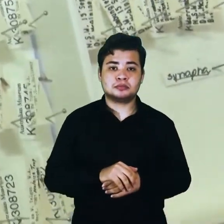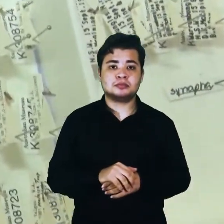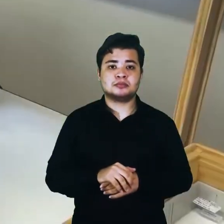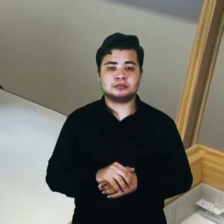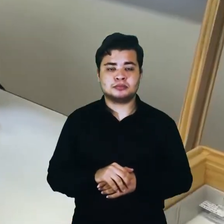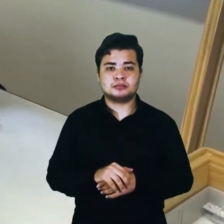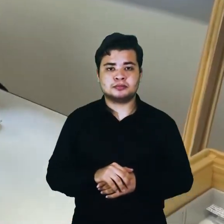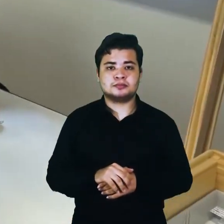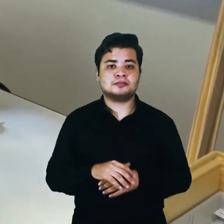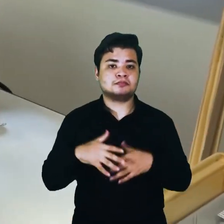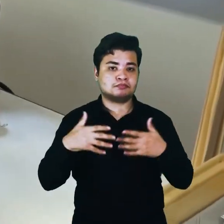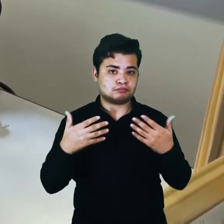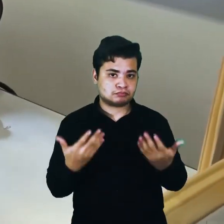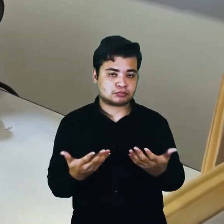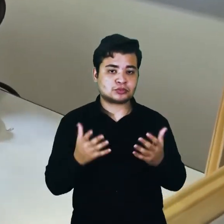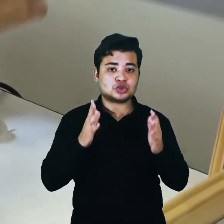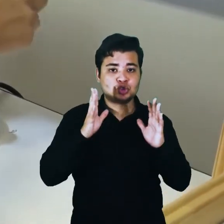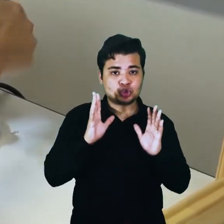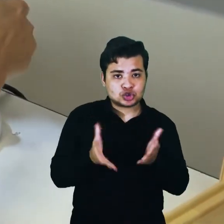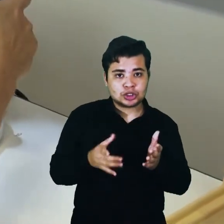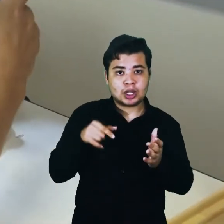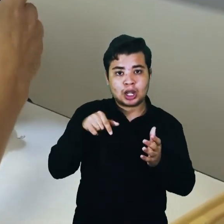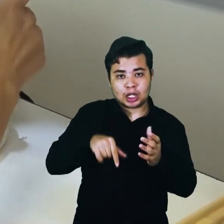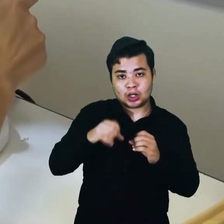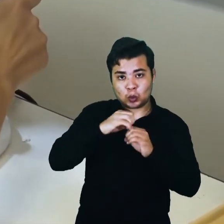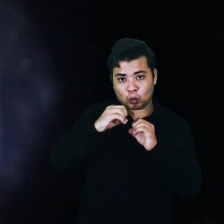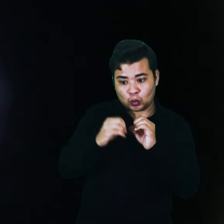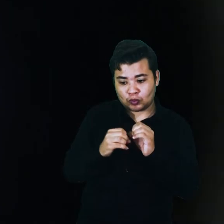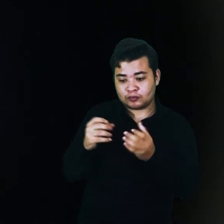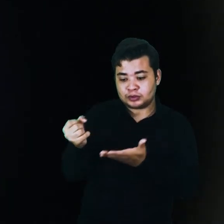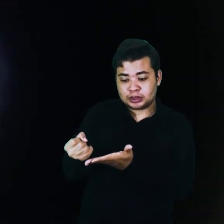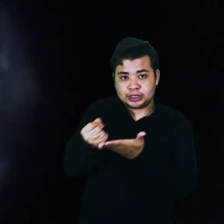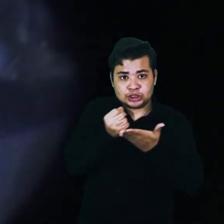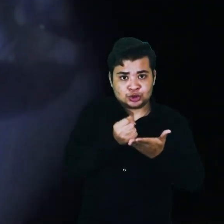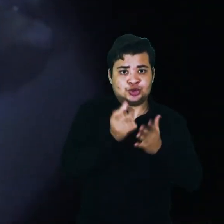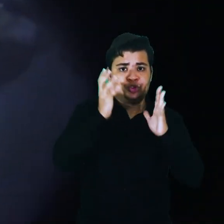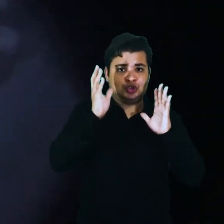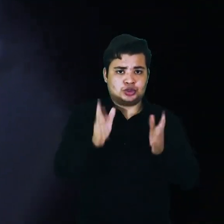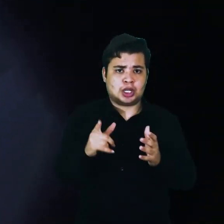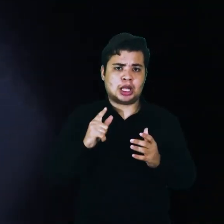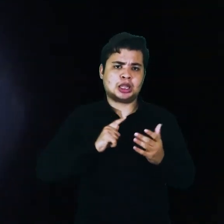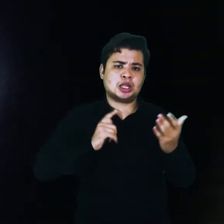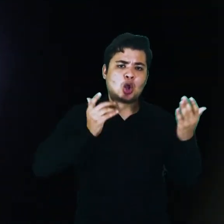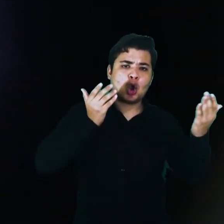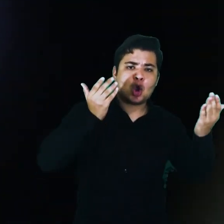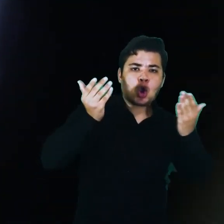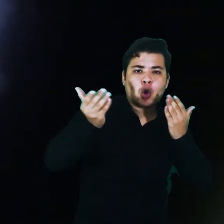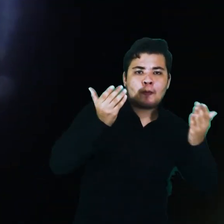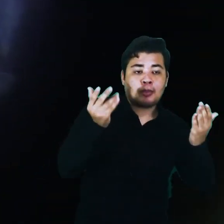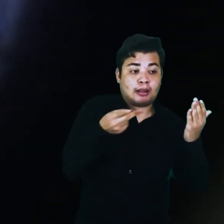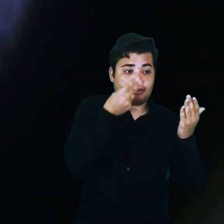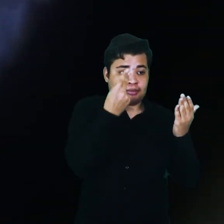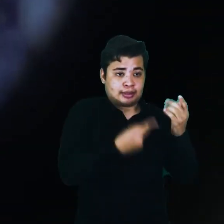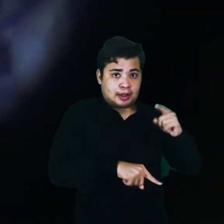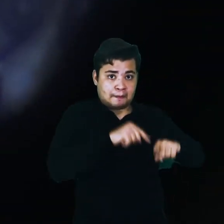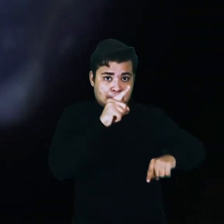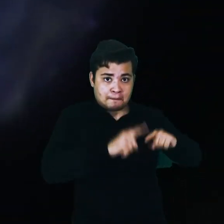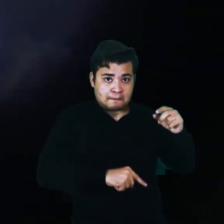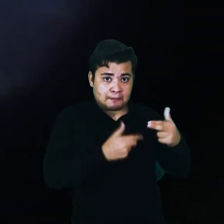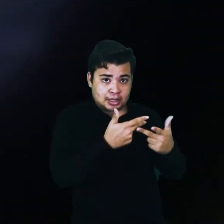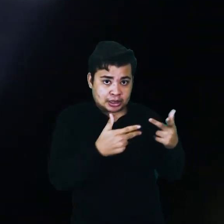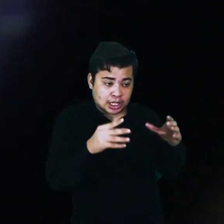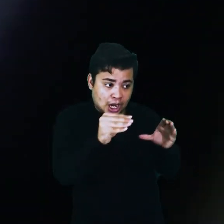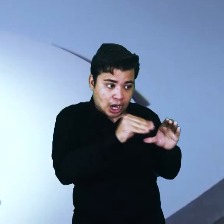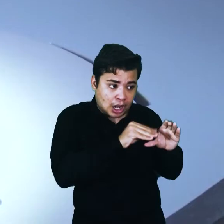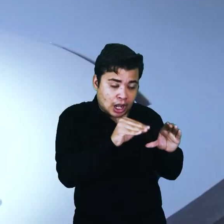campo. Depois que o material vem para a instituição e ele é comparado com o material que já está depositado nas coleções do Brasil e